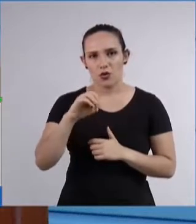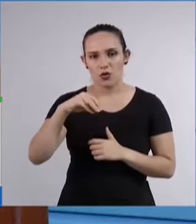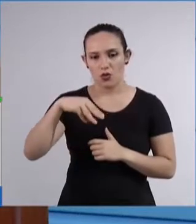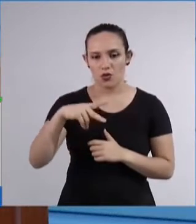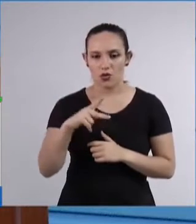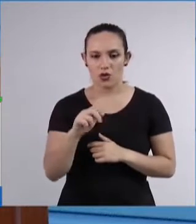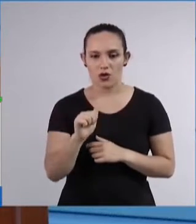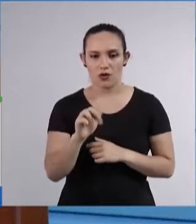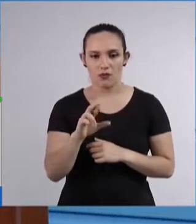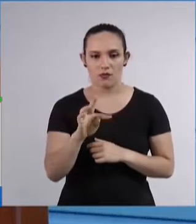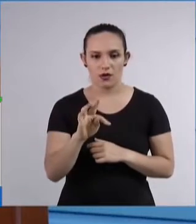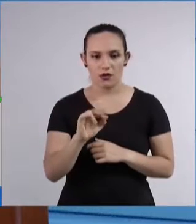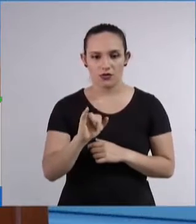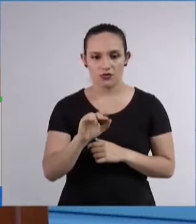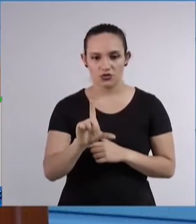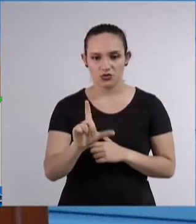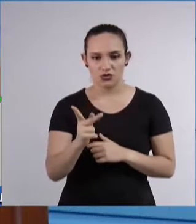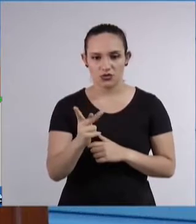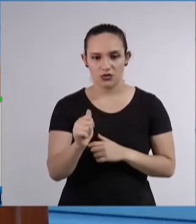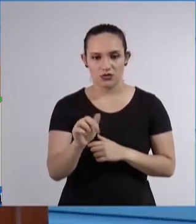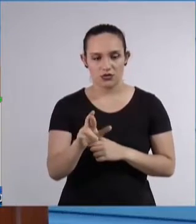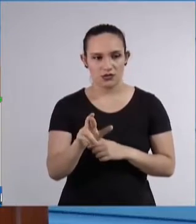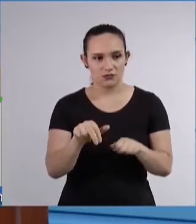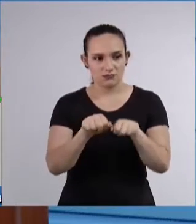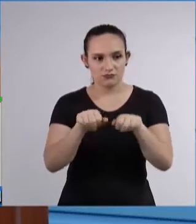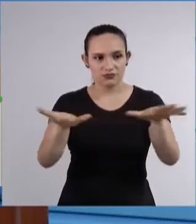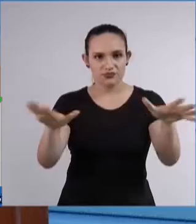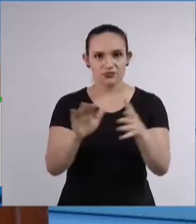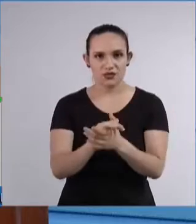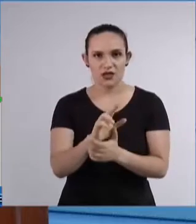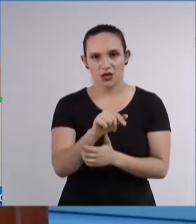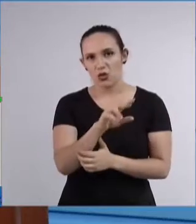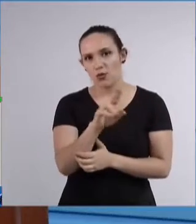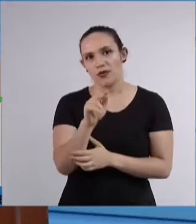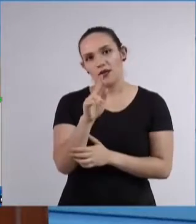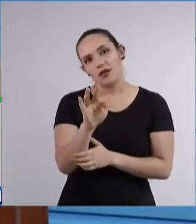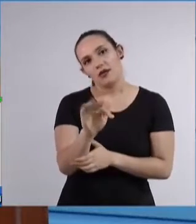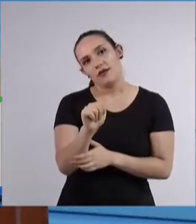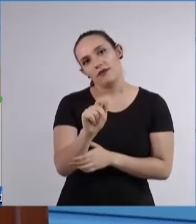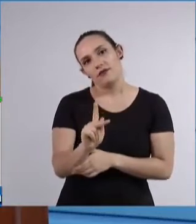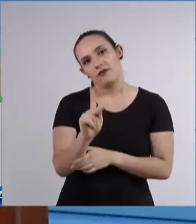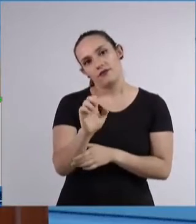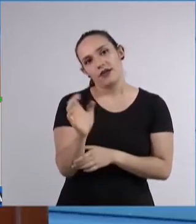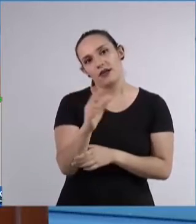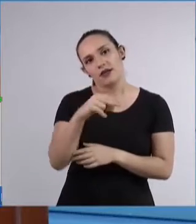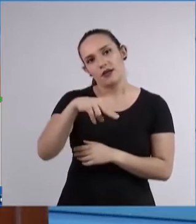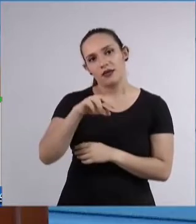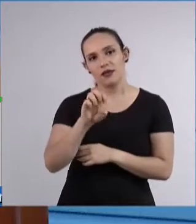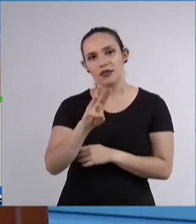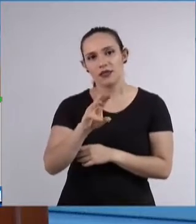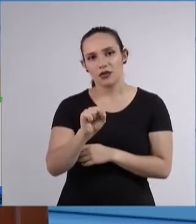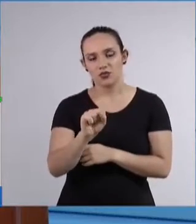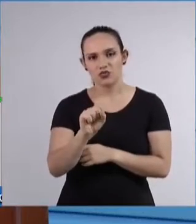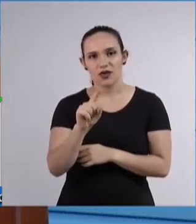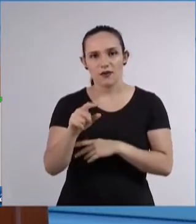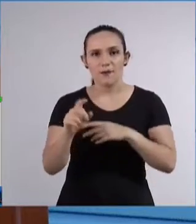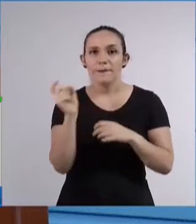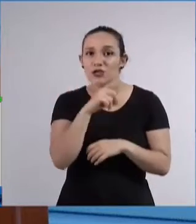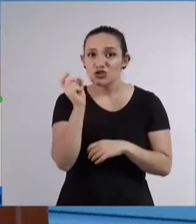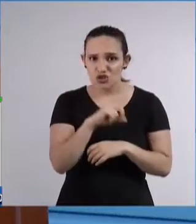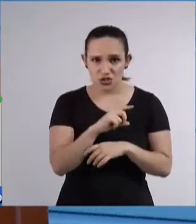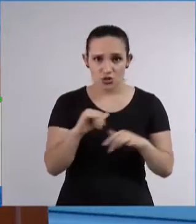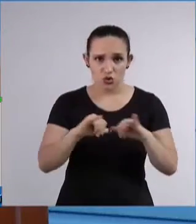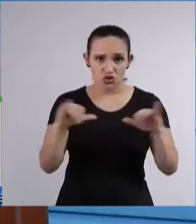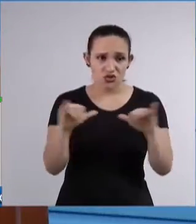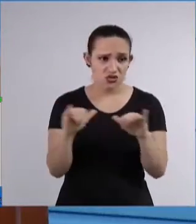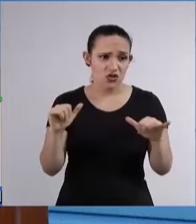um fake news, que é um nome bonito, né? Fake news, totalmente mentiroso, você está sendo o quê? Você está sendo